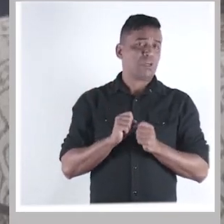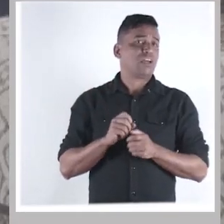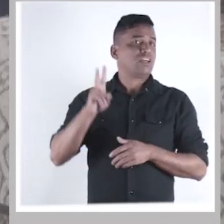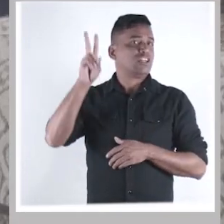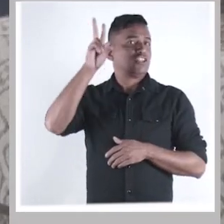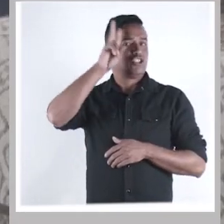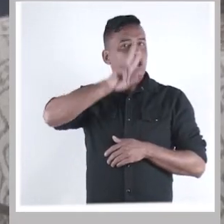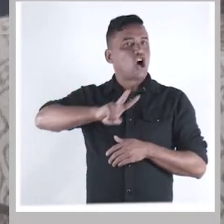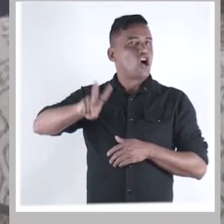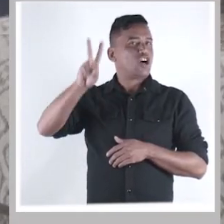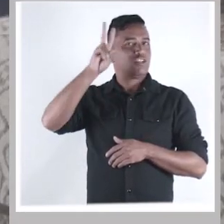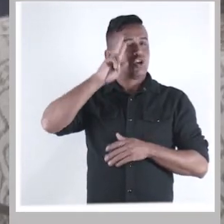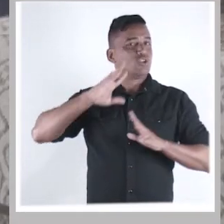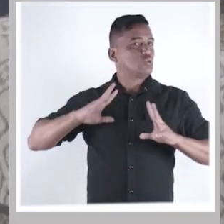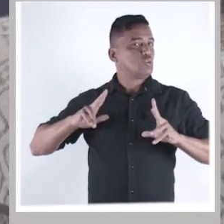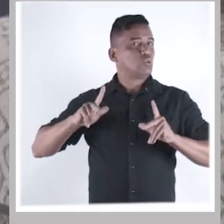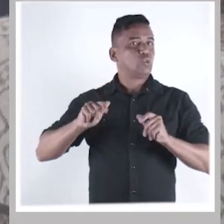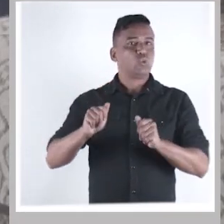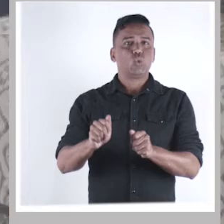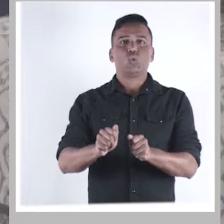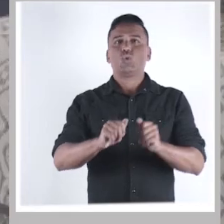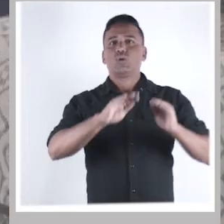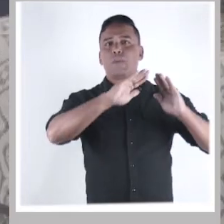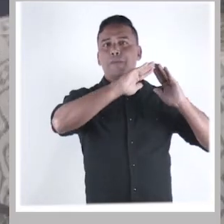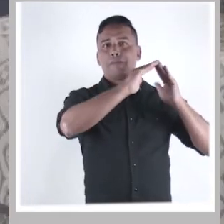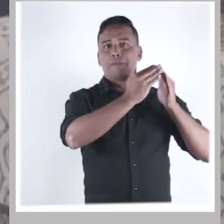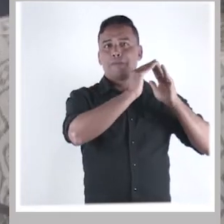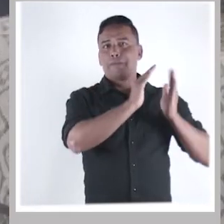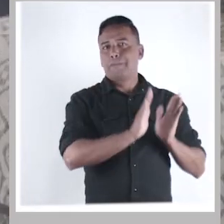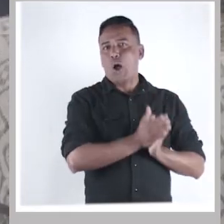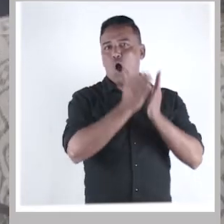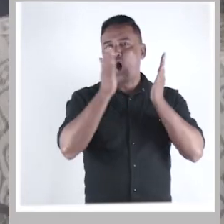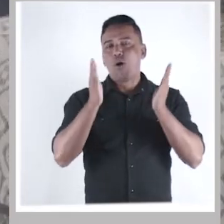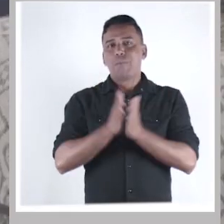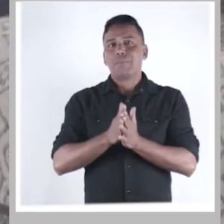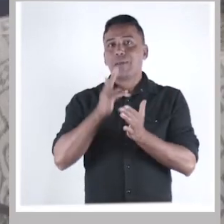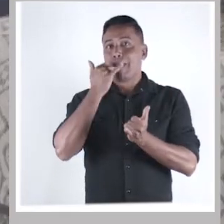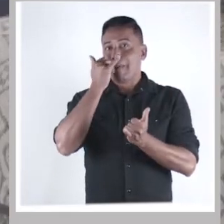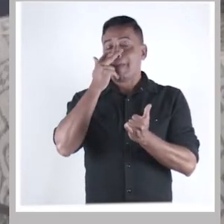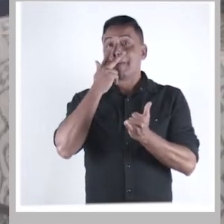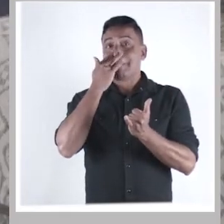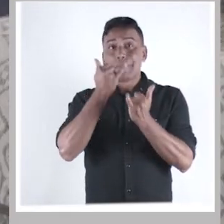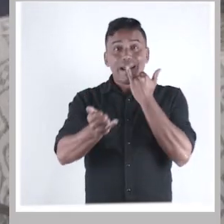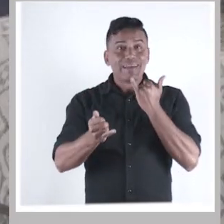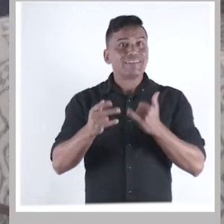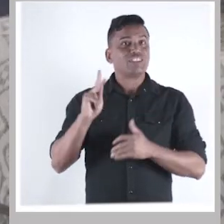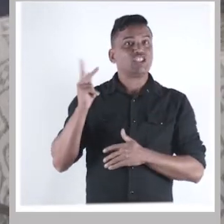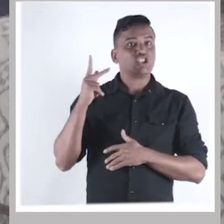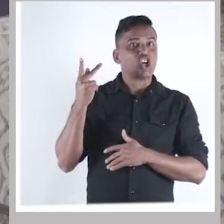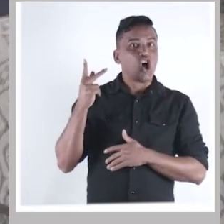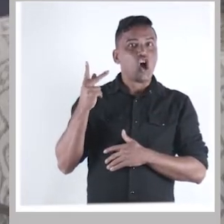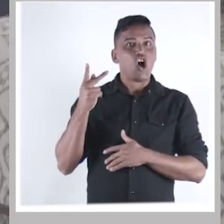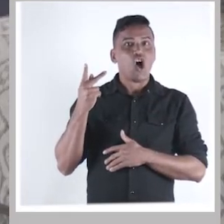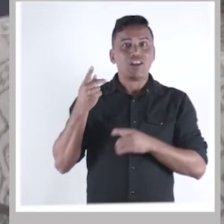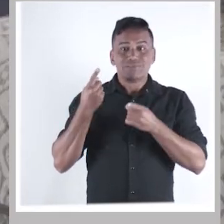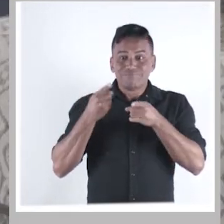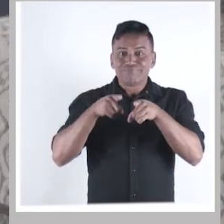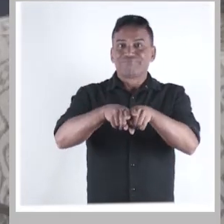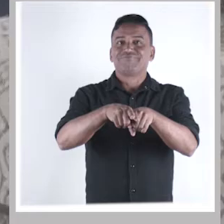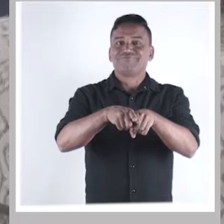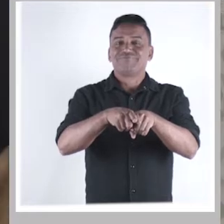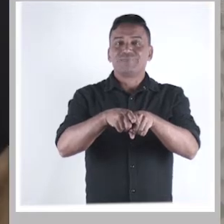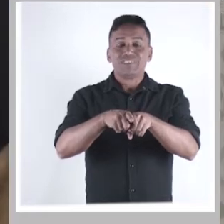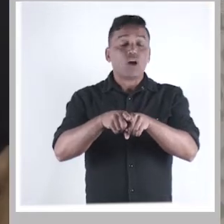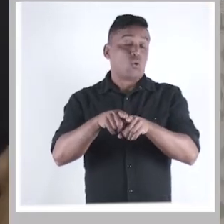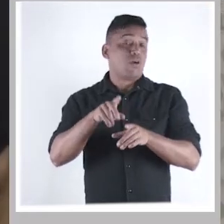Carolina, a história de todos os pobres ao redor do mundo são como histórias irmãs. Então, quando a